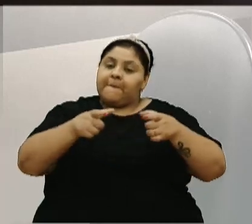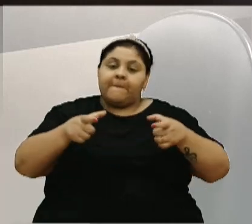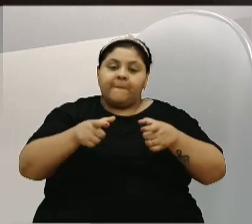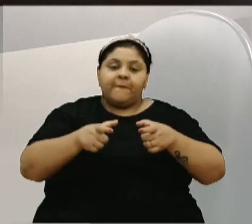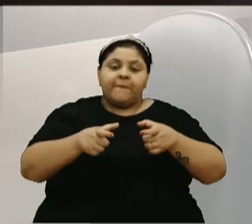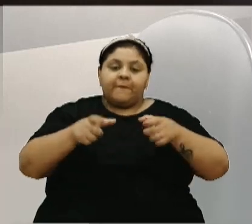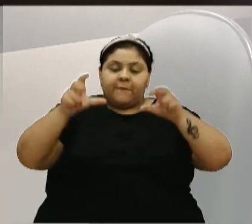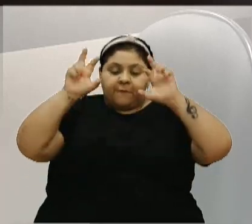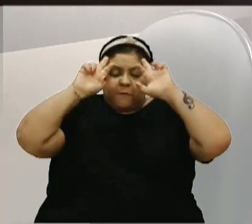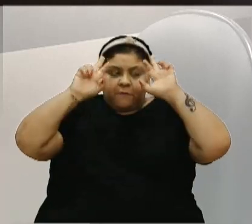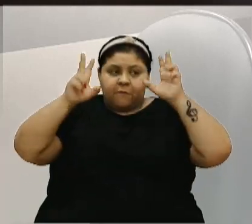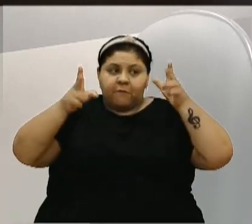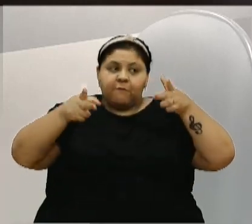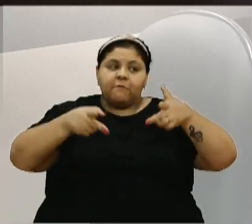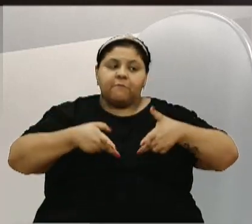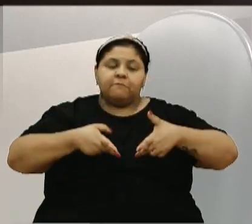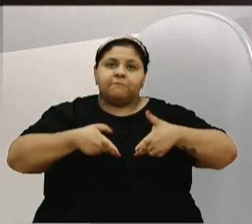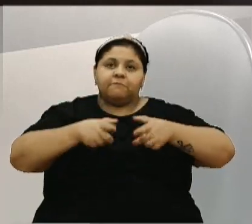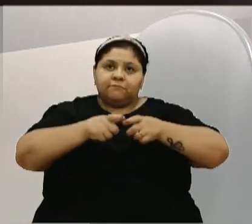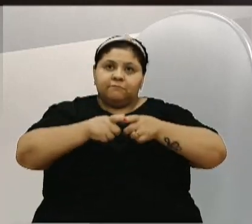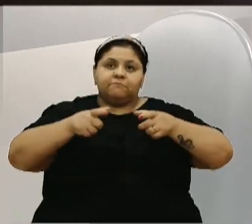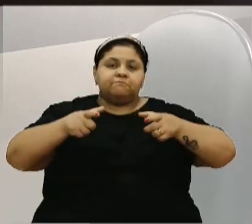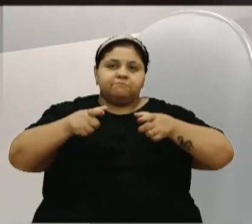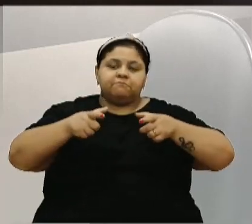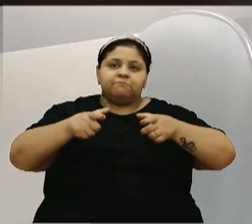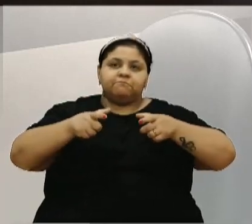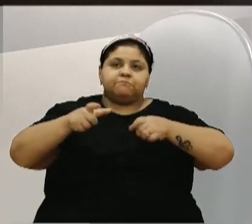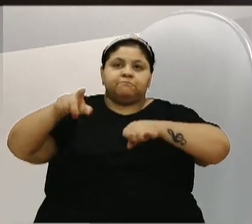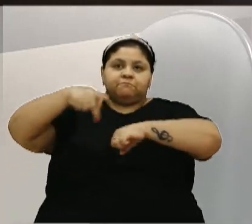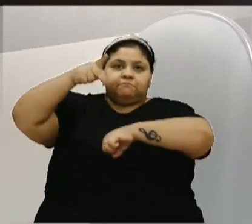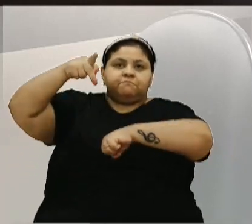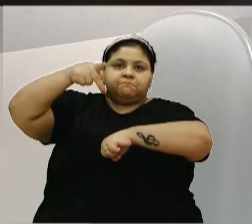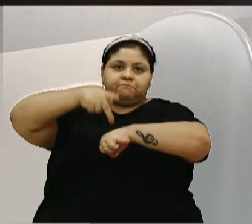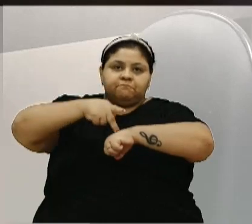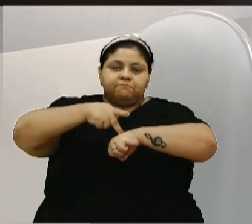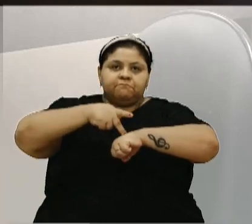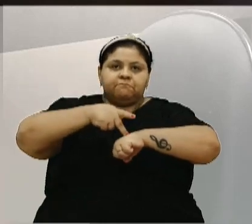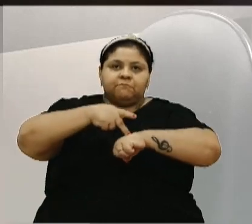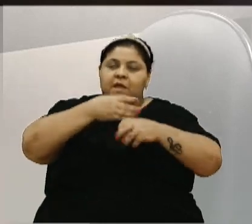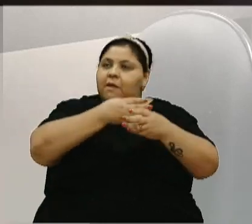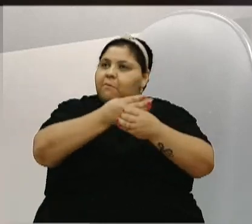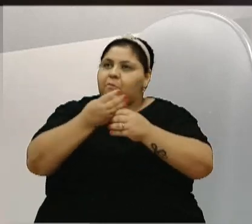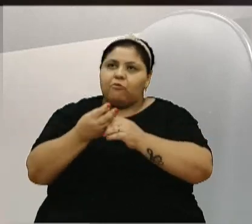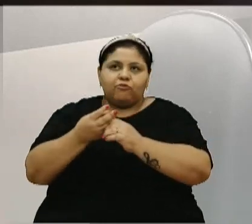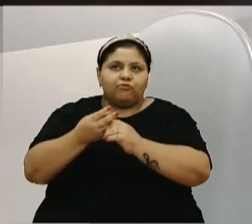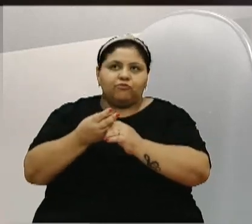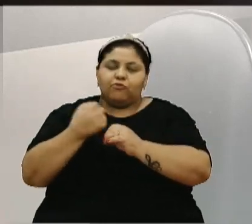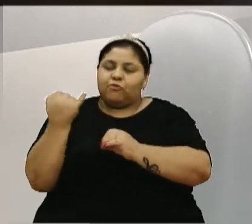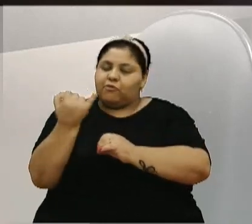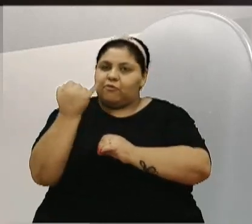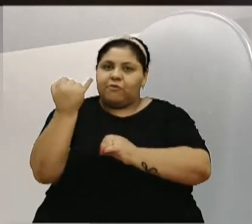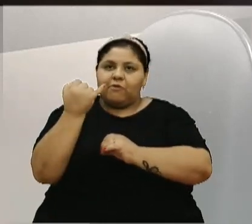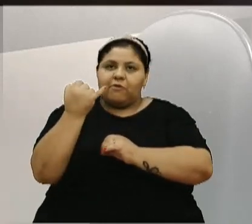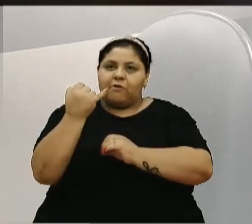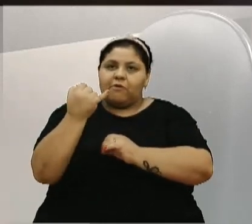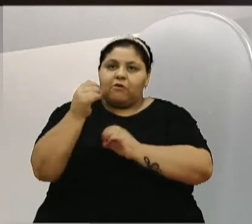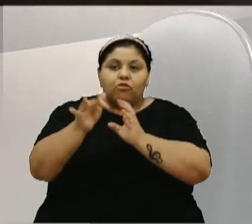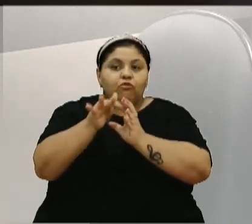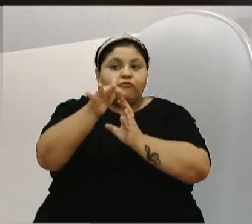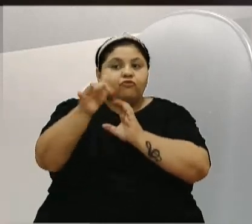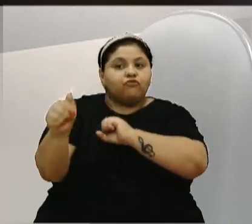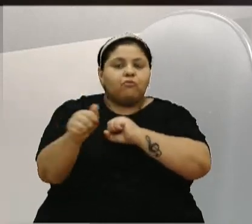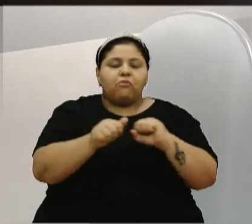reconhecida, uma das maiores do país, é muito gratificante. Amanhã ou depois podemos tornar